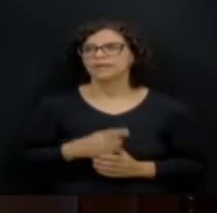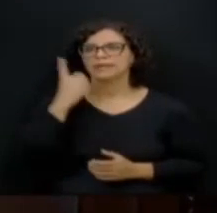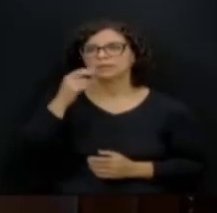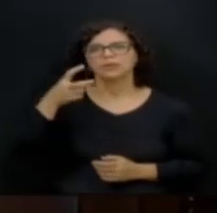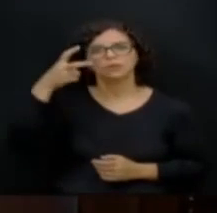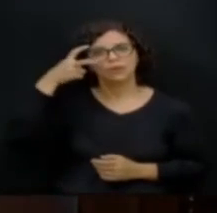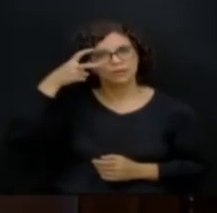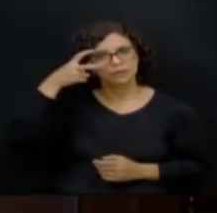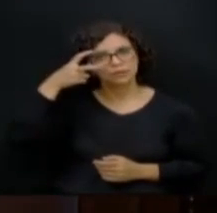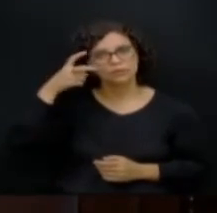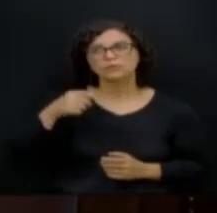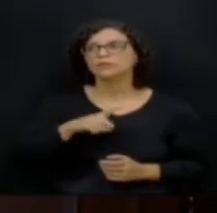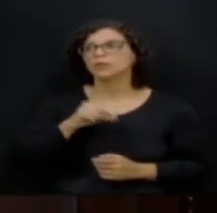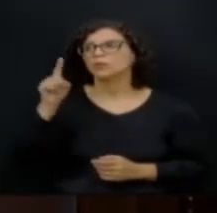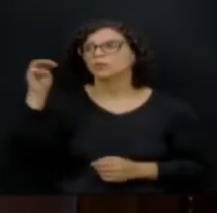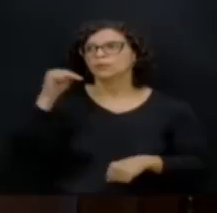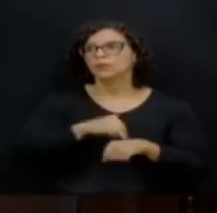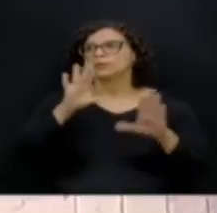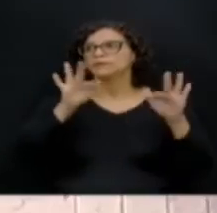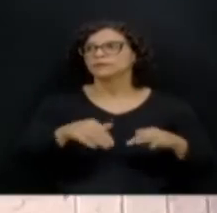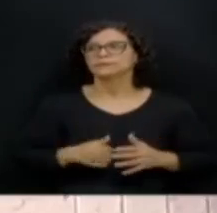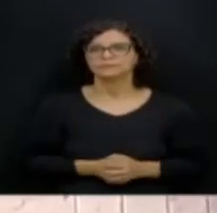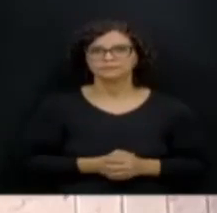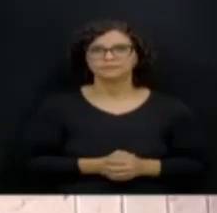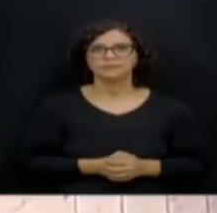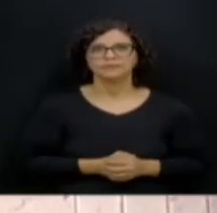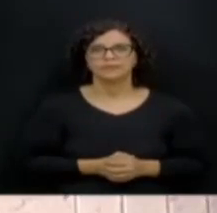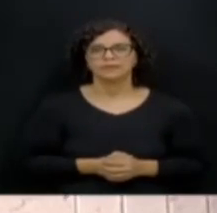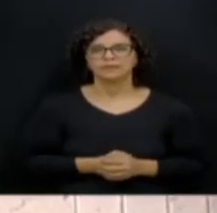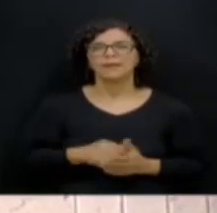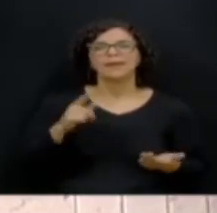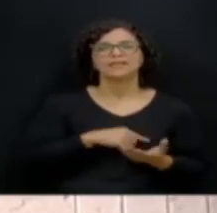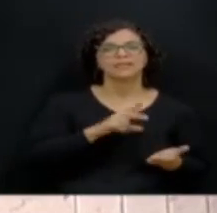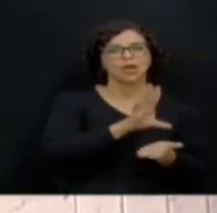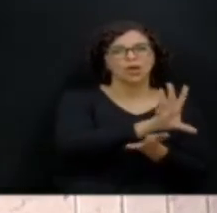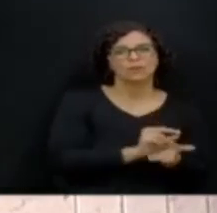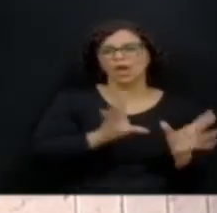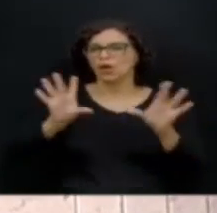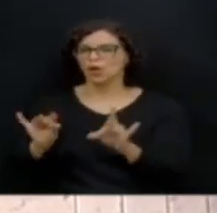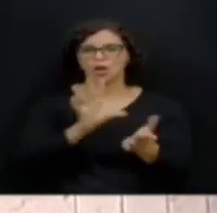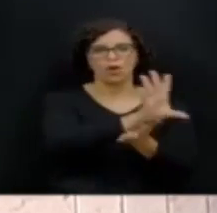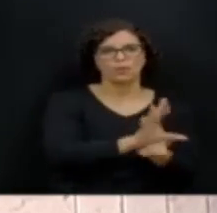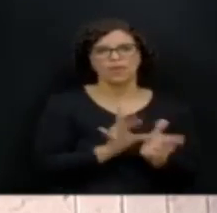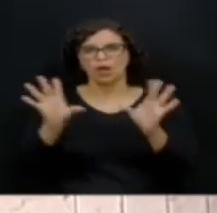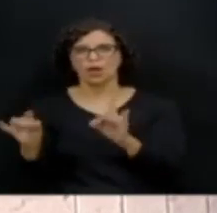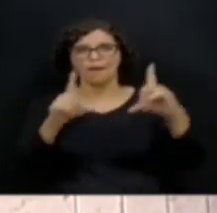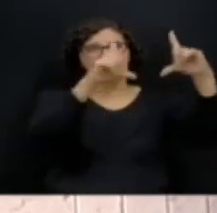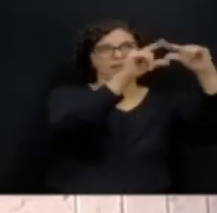Deputado Arilson, o senhor tem 1 minuto para concluir. Criaram Ctrl+C, Ctrl+V, de Brasília para